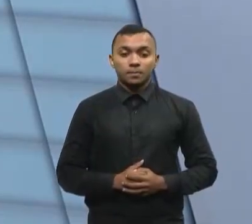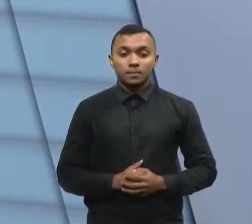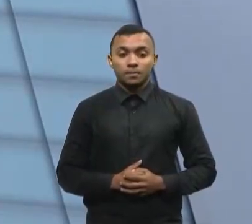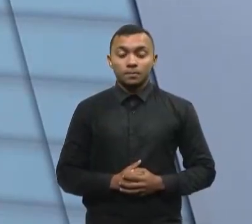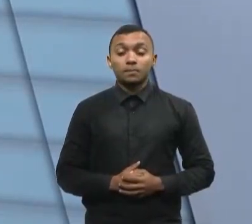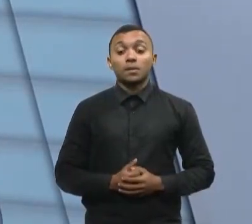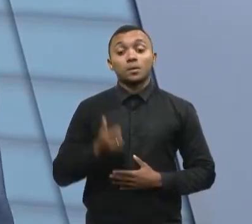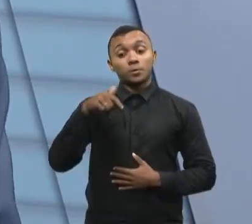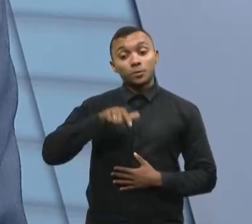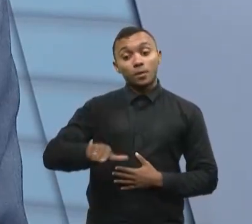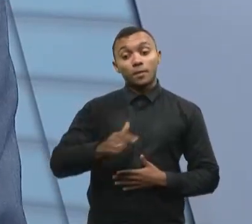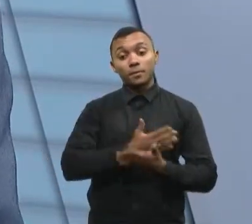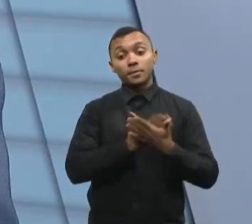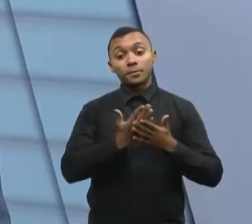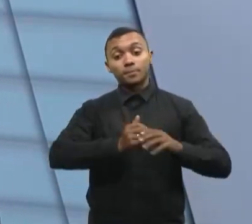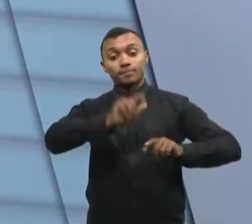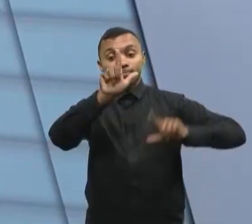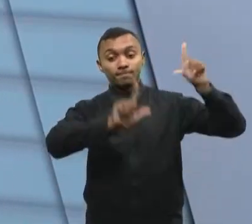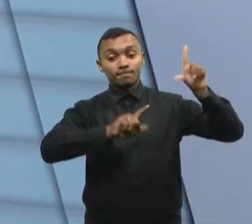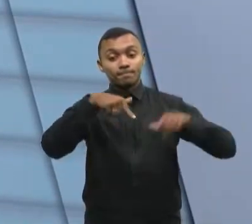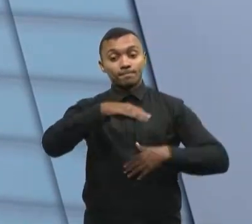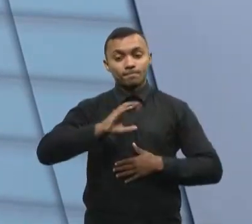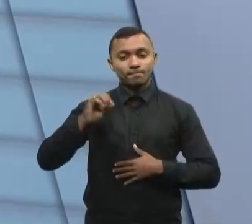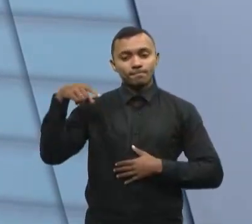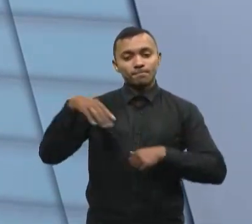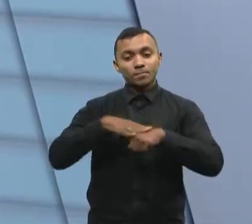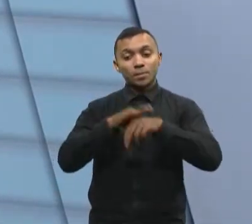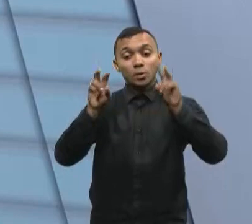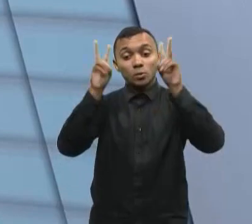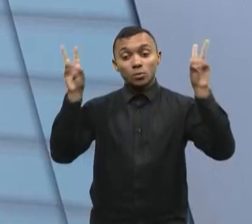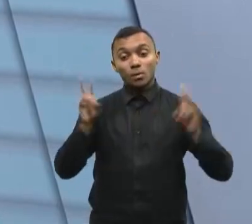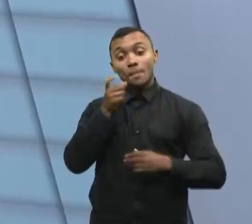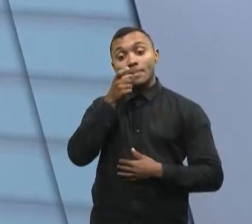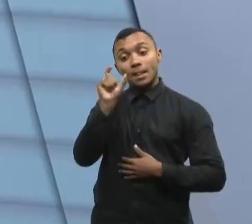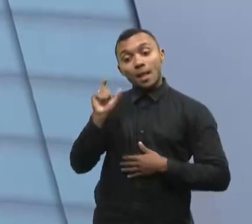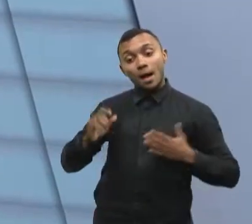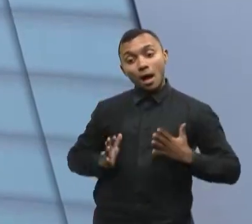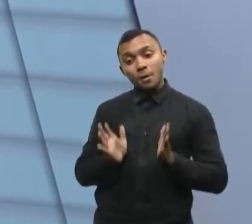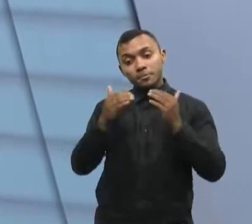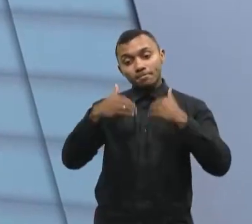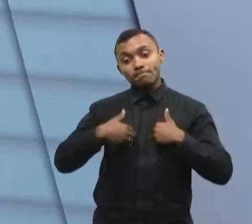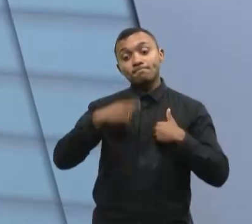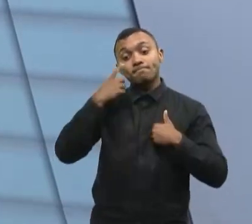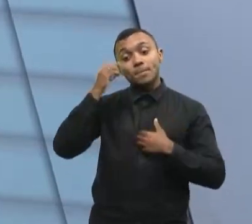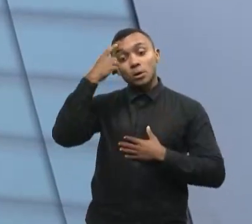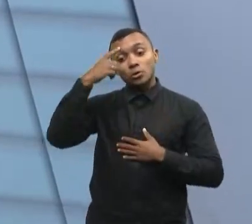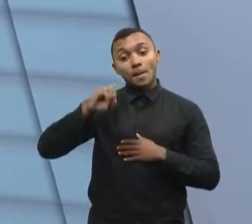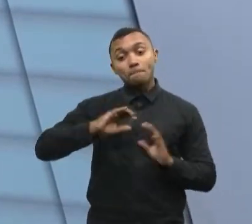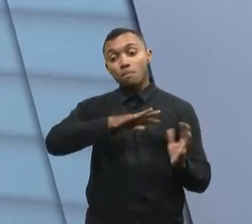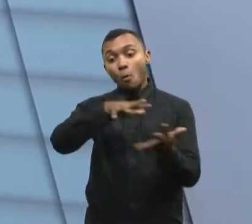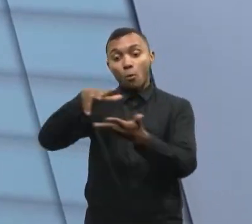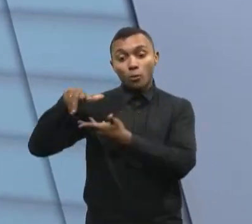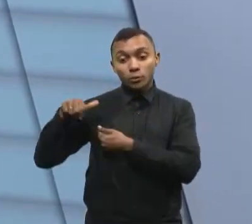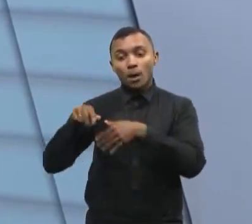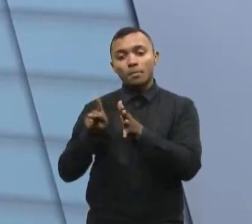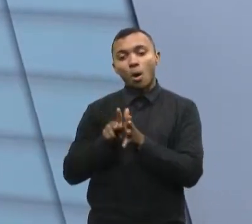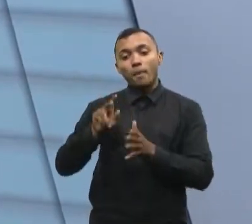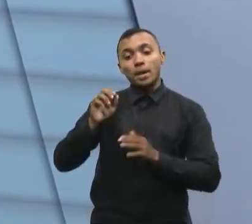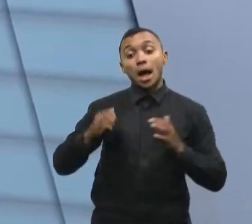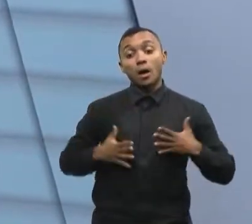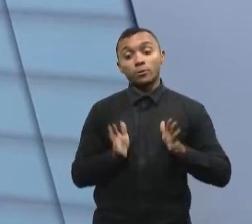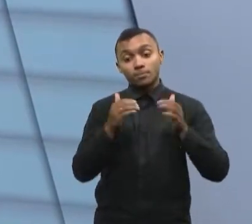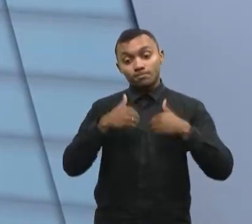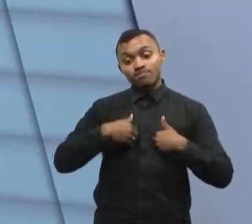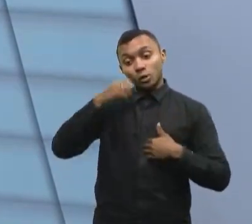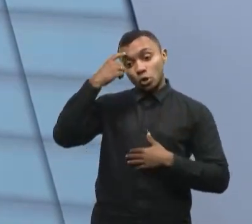Voltamos com o programa Questão de Ordem, estamos falando sobre o autismo, a propósito do Dia Mundial de Conscientização do Autismo, no último dia 2 de abril,